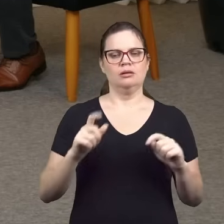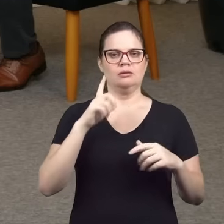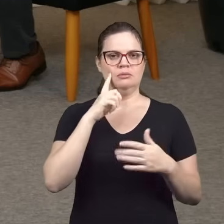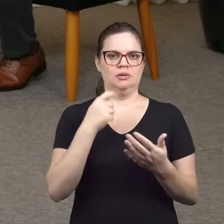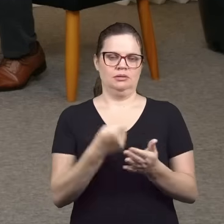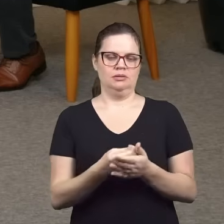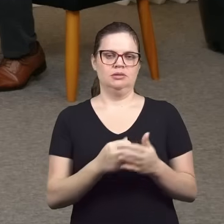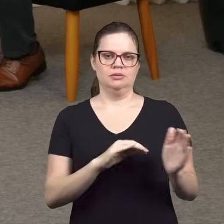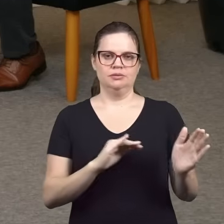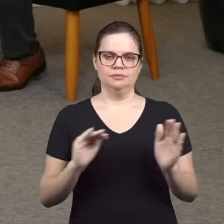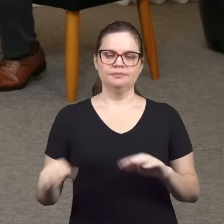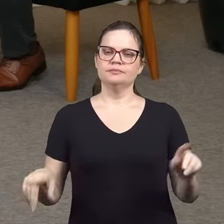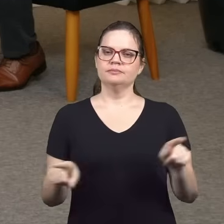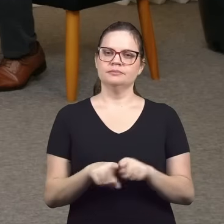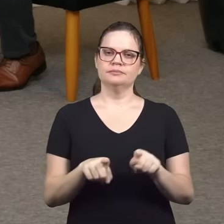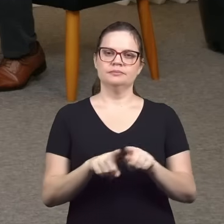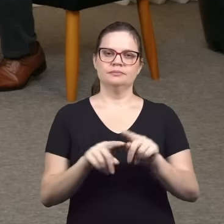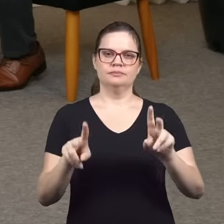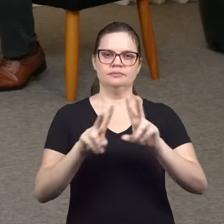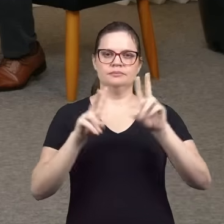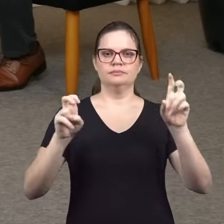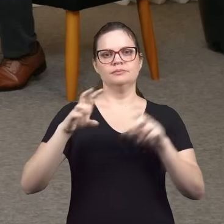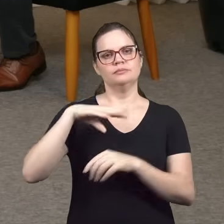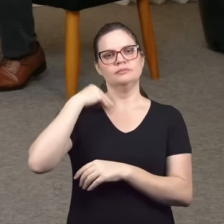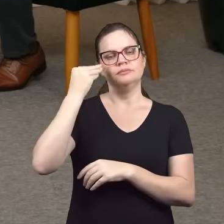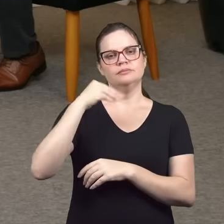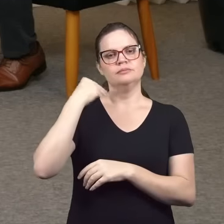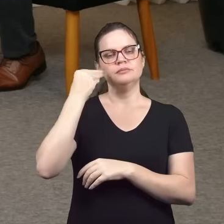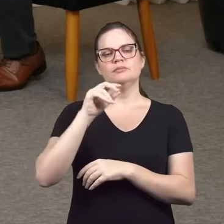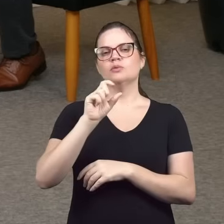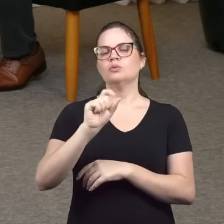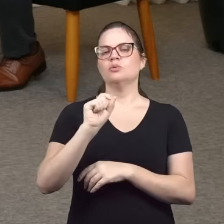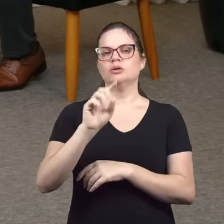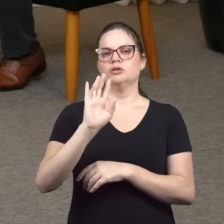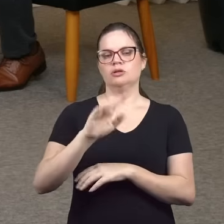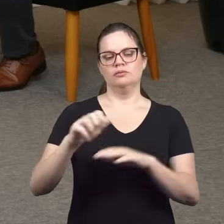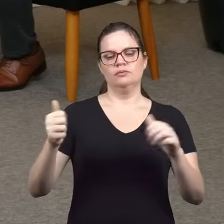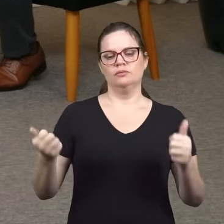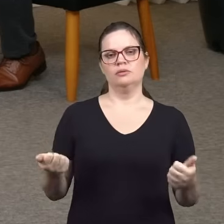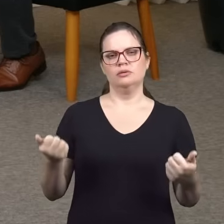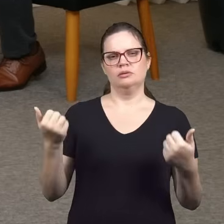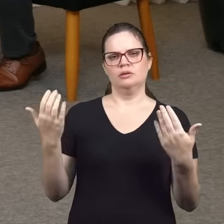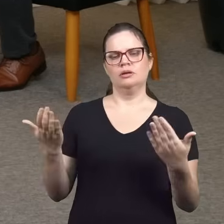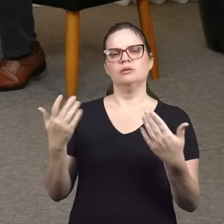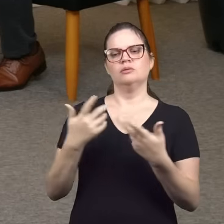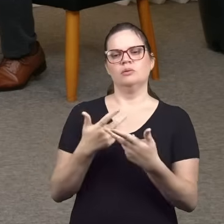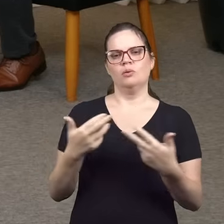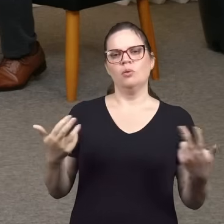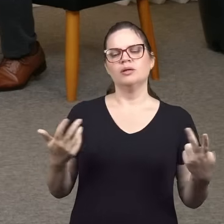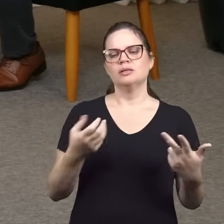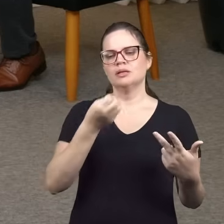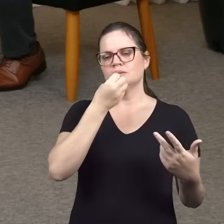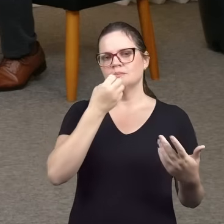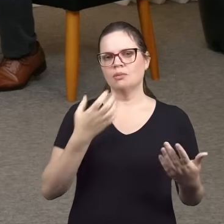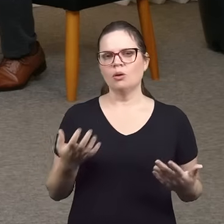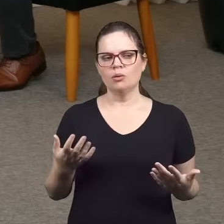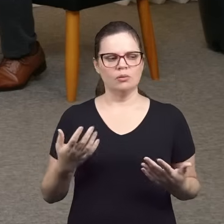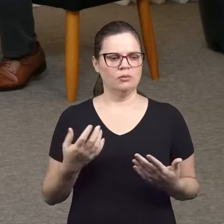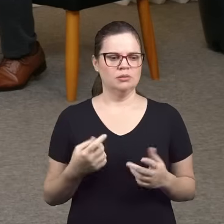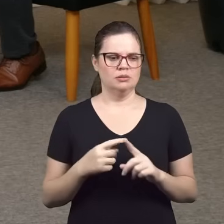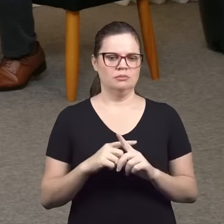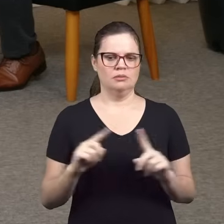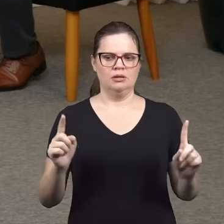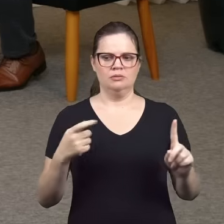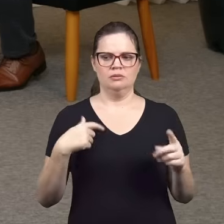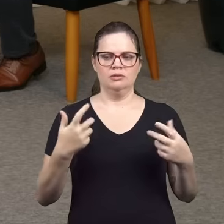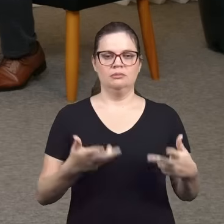Wesley, também de experiências daquilo que foi ofertado, aparentemente coisas boas, mas que você viu que